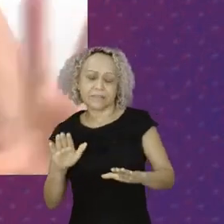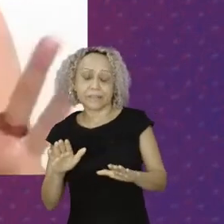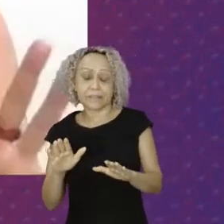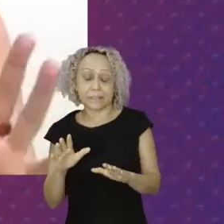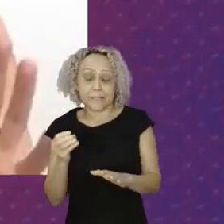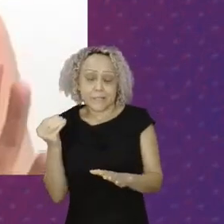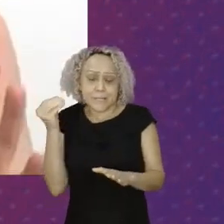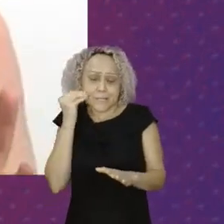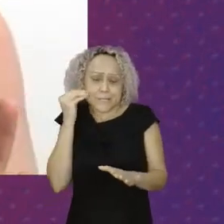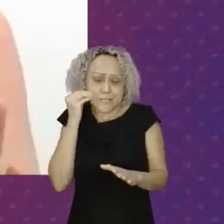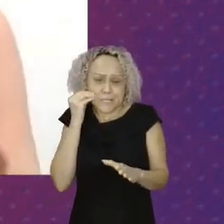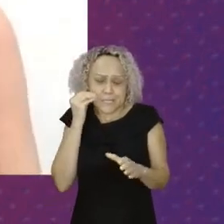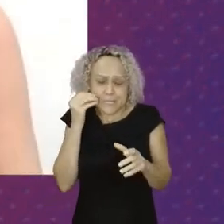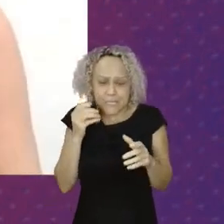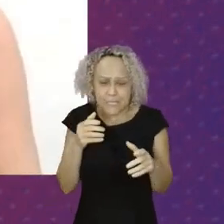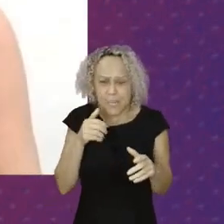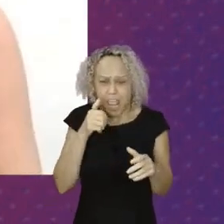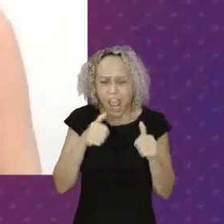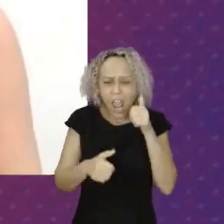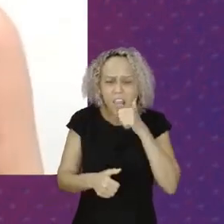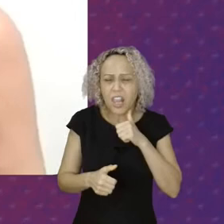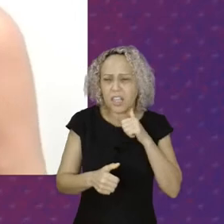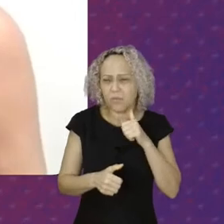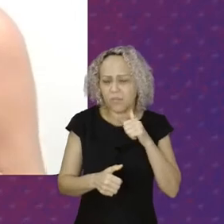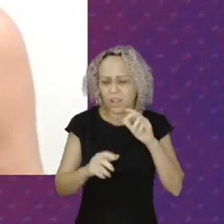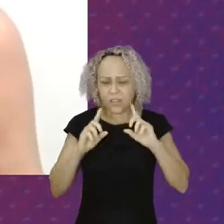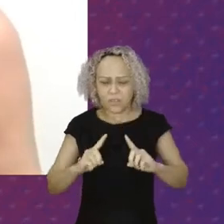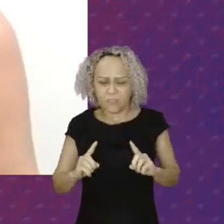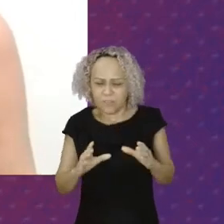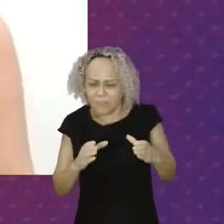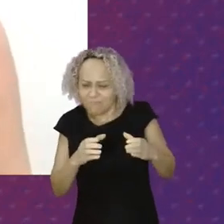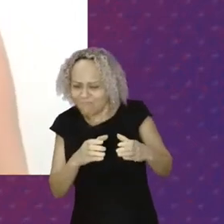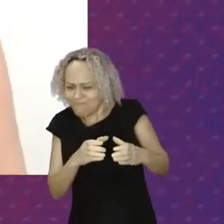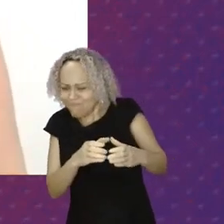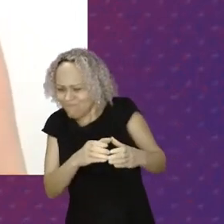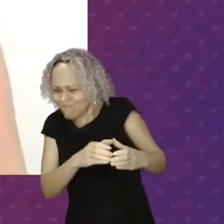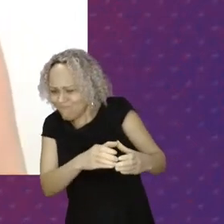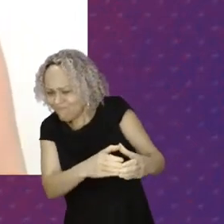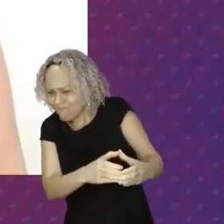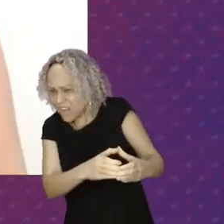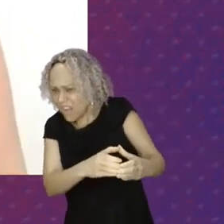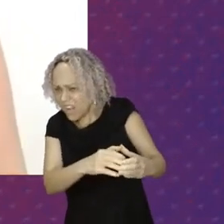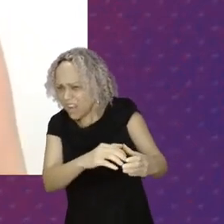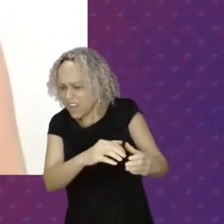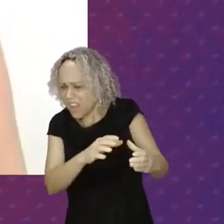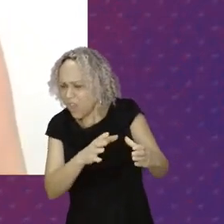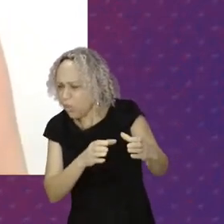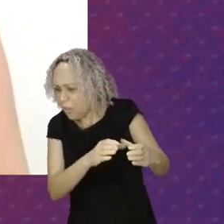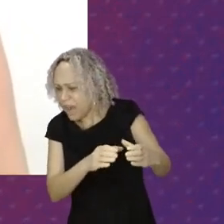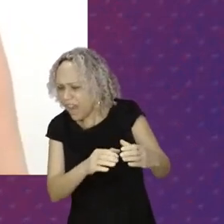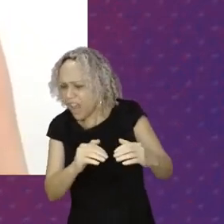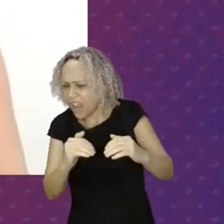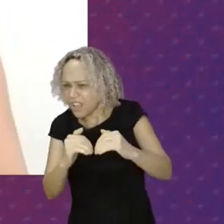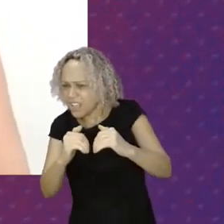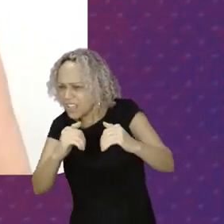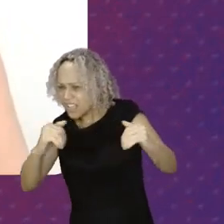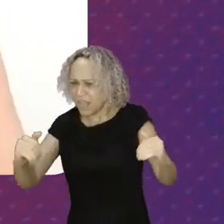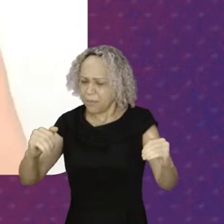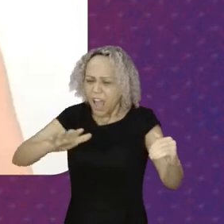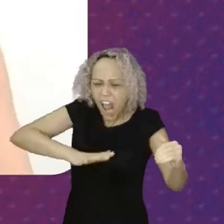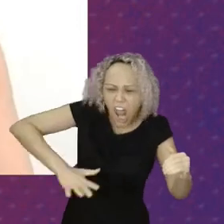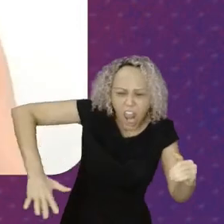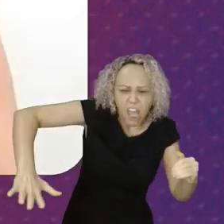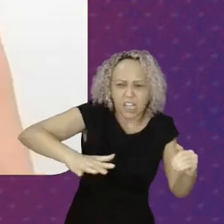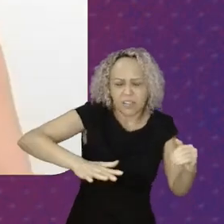questões gerais da mulher aqui, mas depois a gente vai fazer um evento só para mulheres com deficiência. Então, mas aí nós